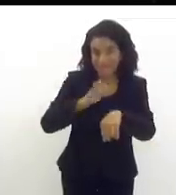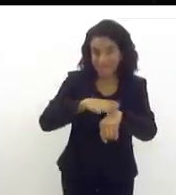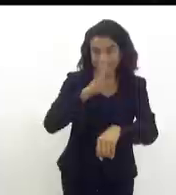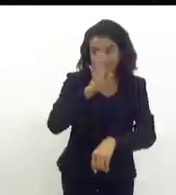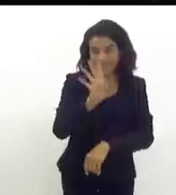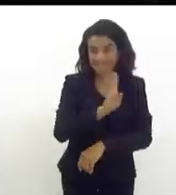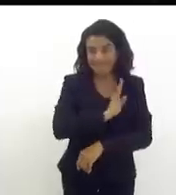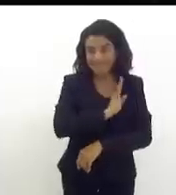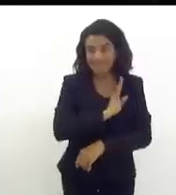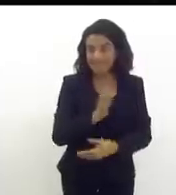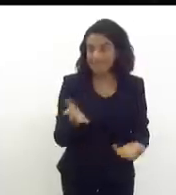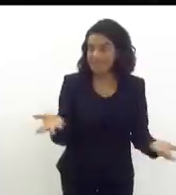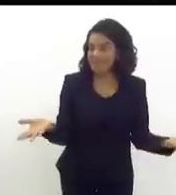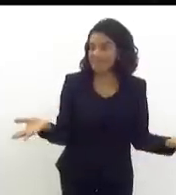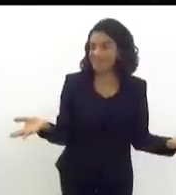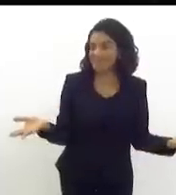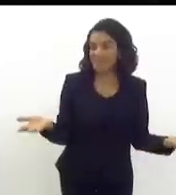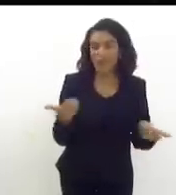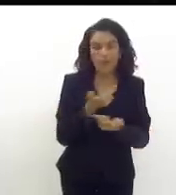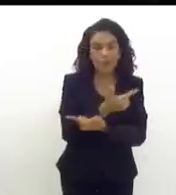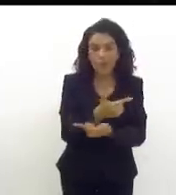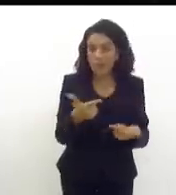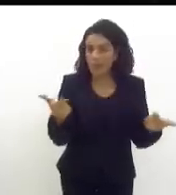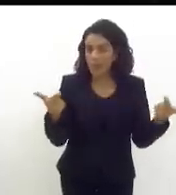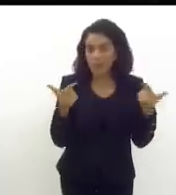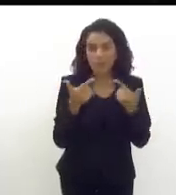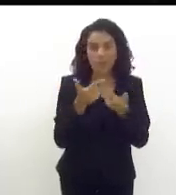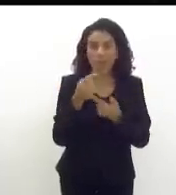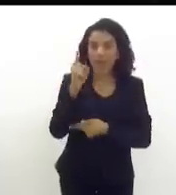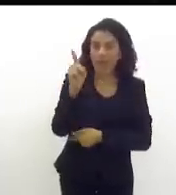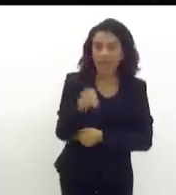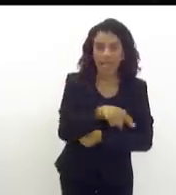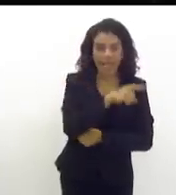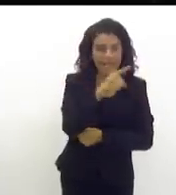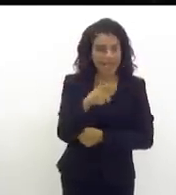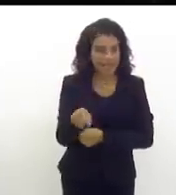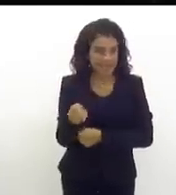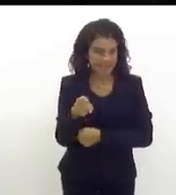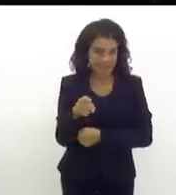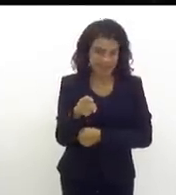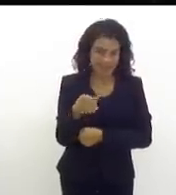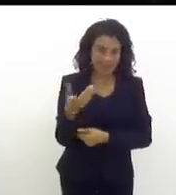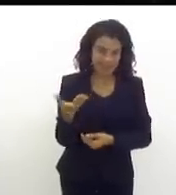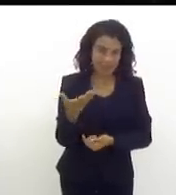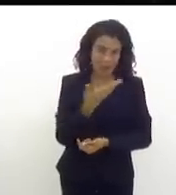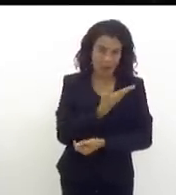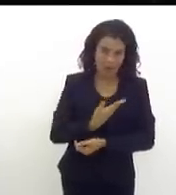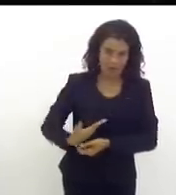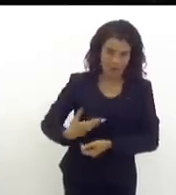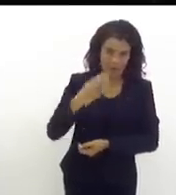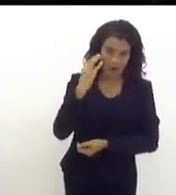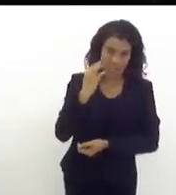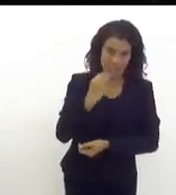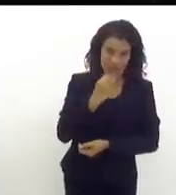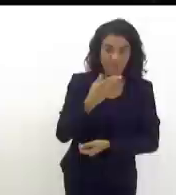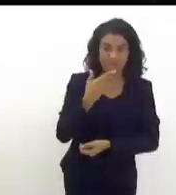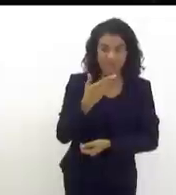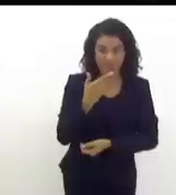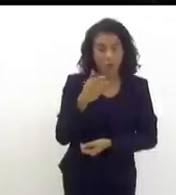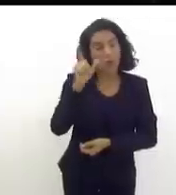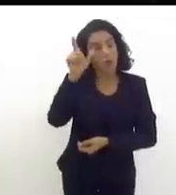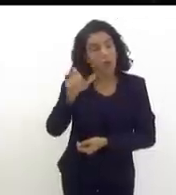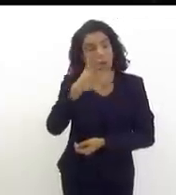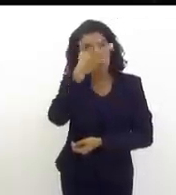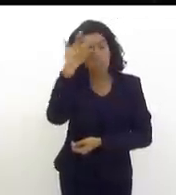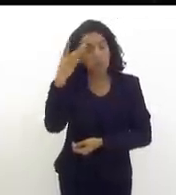não existe não existe cancelamento segundo o nosso Governador Cláudio Castro é uma pessoa que